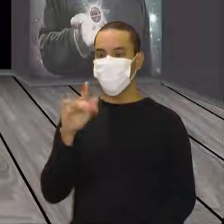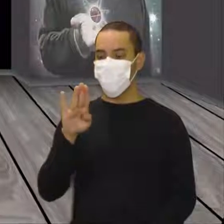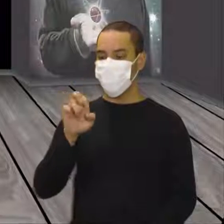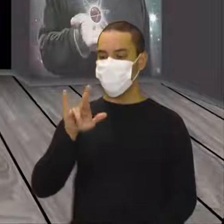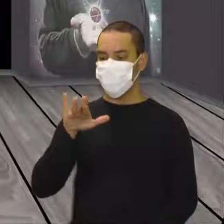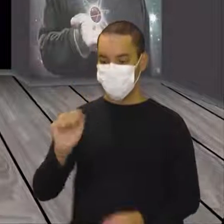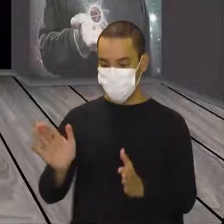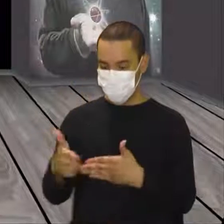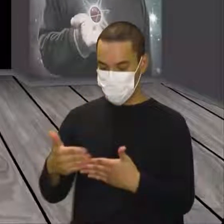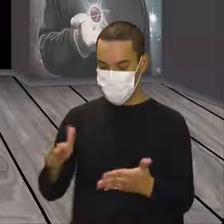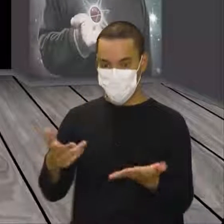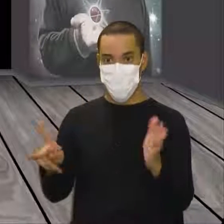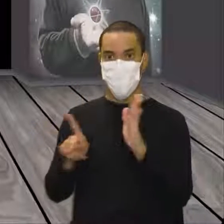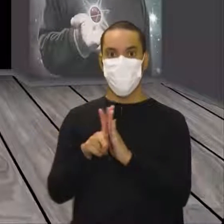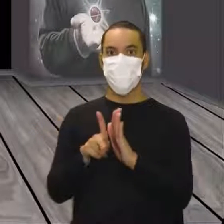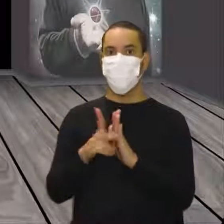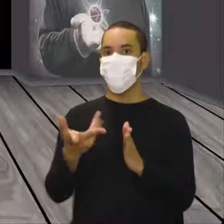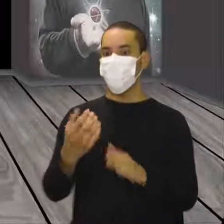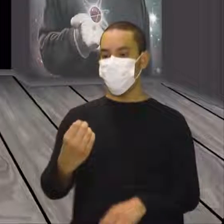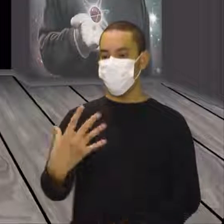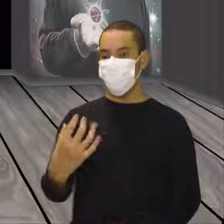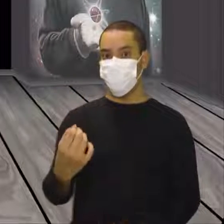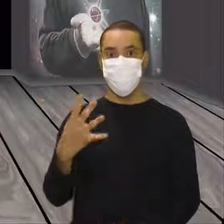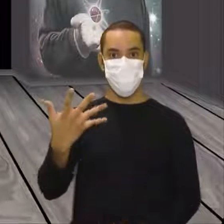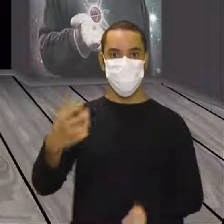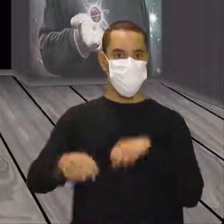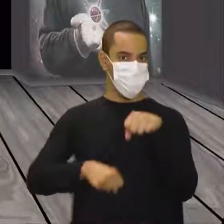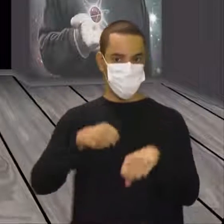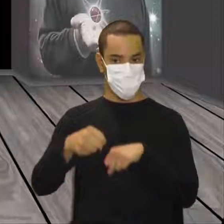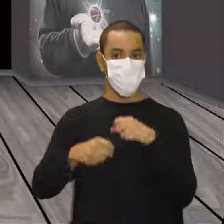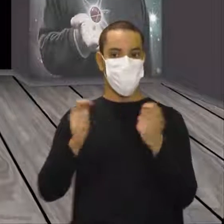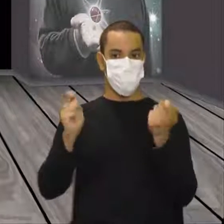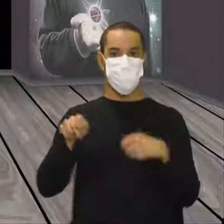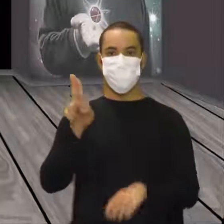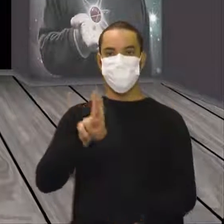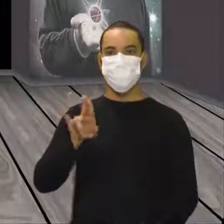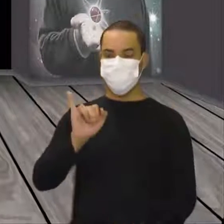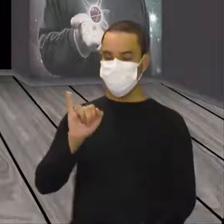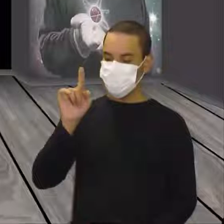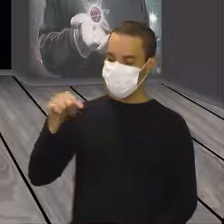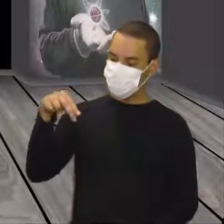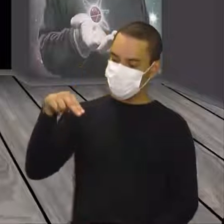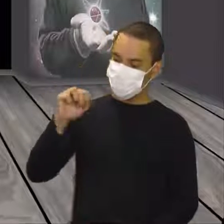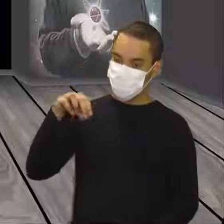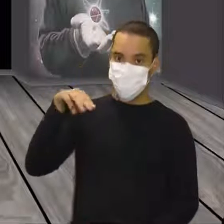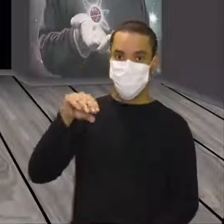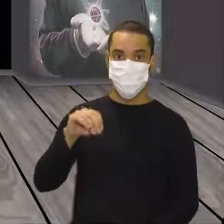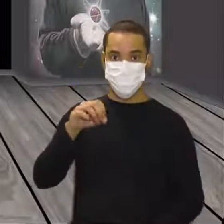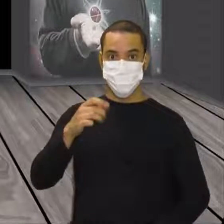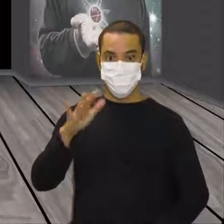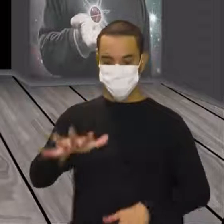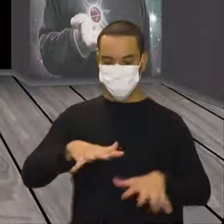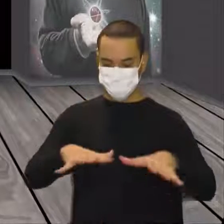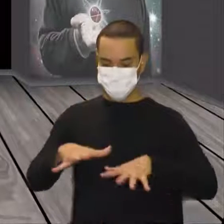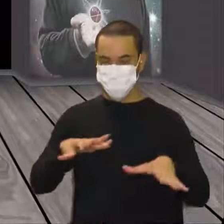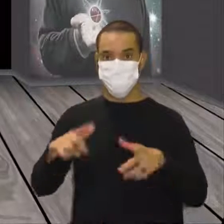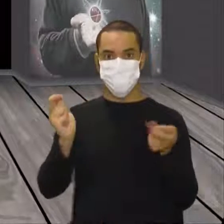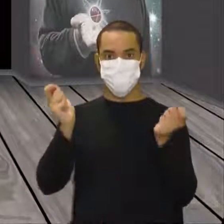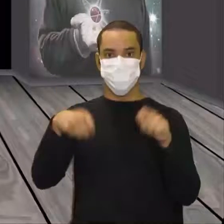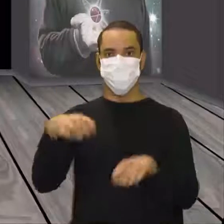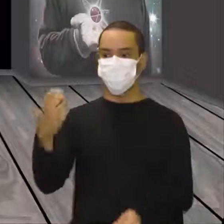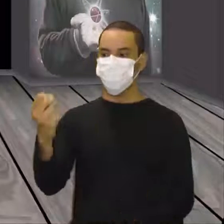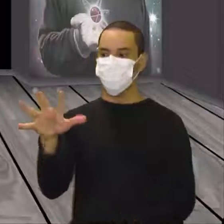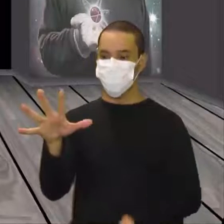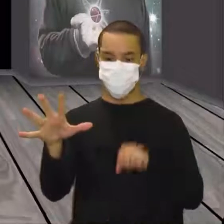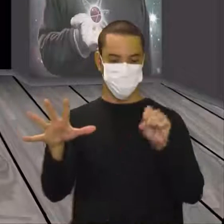um farol que eu quero comprar para a bicicleta ali. Então, você pode usar um dínamo. Você coloca só o movimento da bicicleta, você vai conseguir ter luz